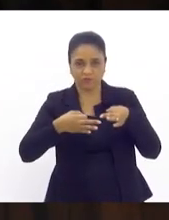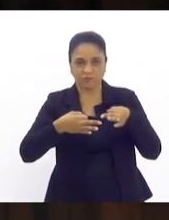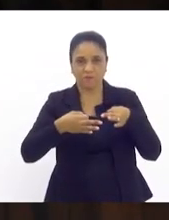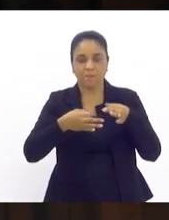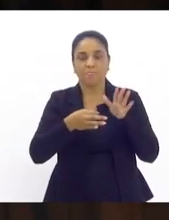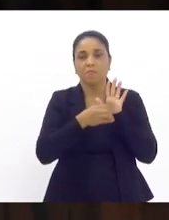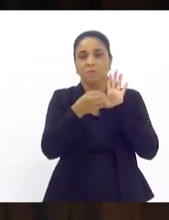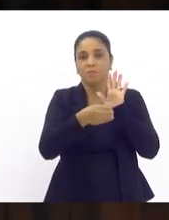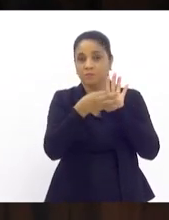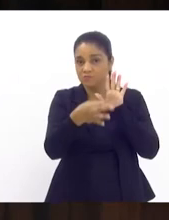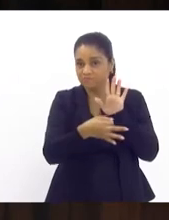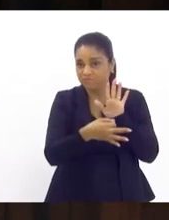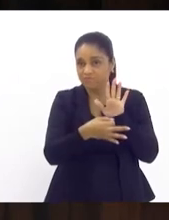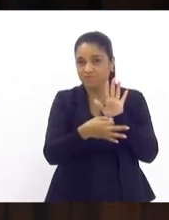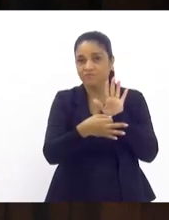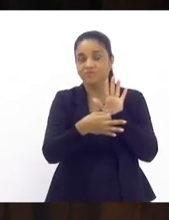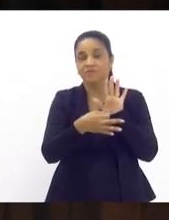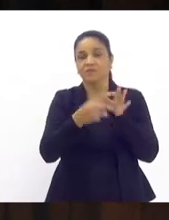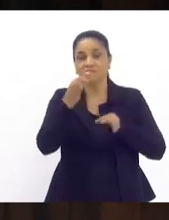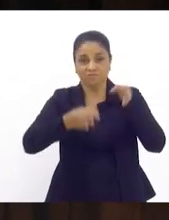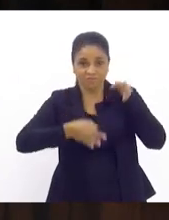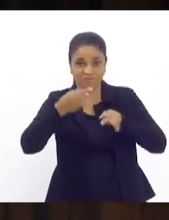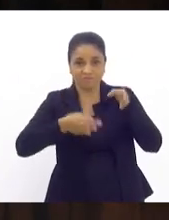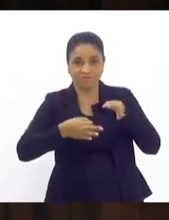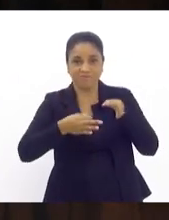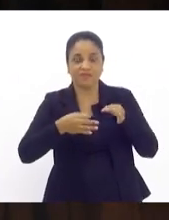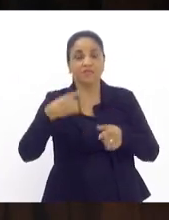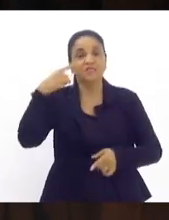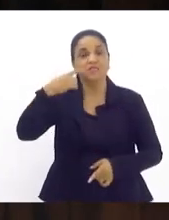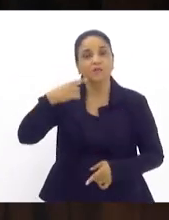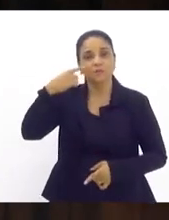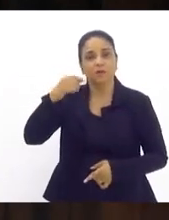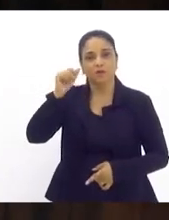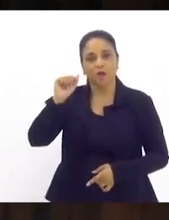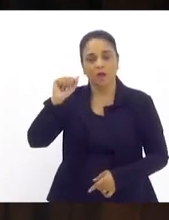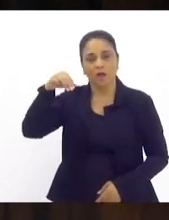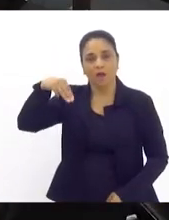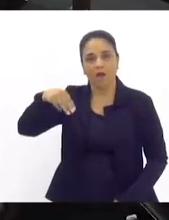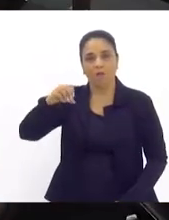parecer pela Comissão de Justiça, deputado Rodrigo Amorim.